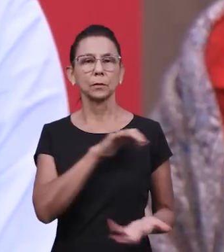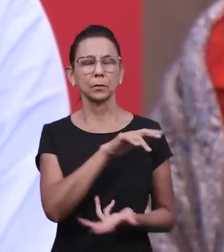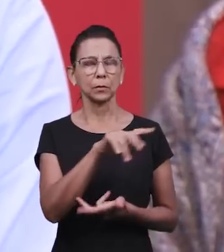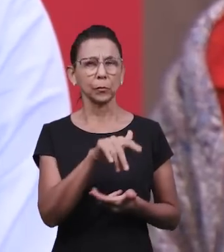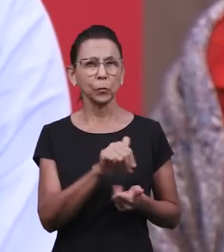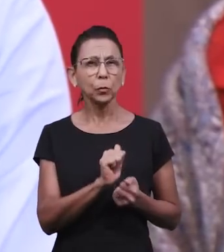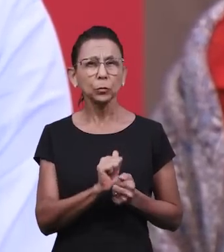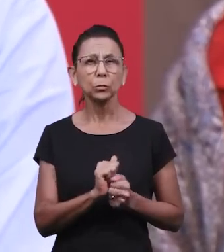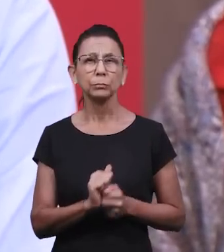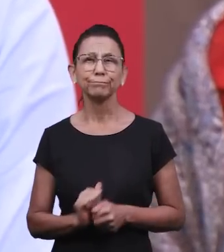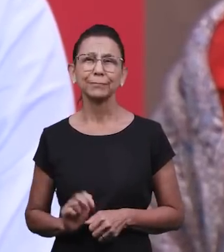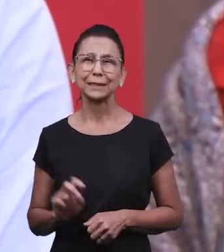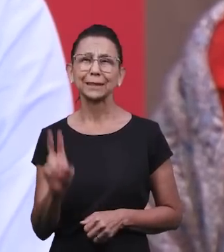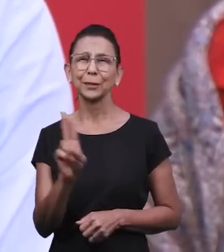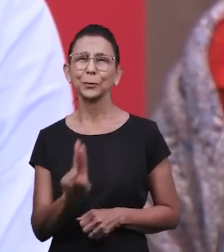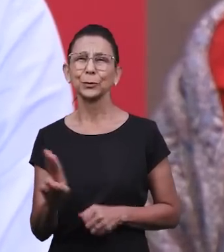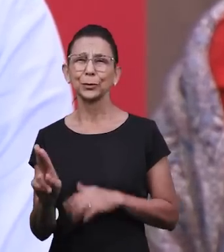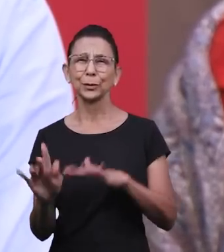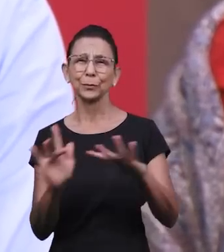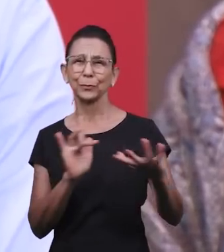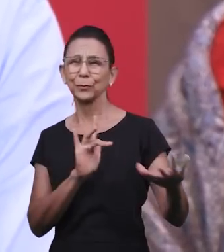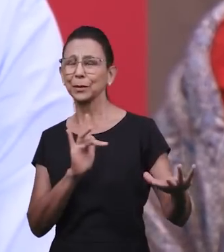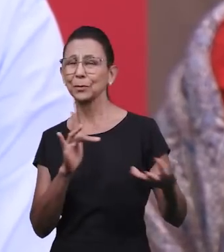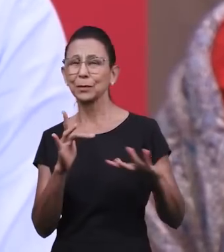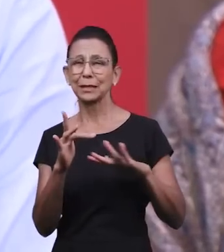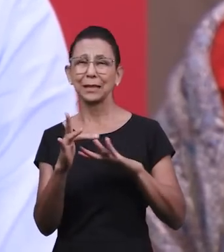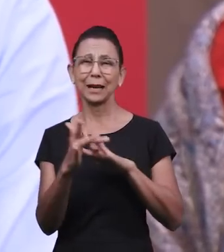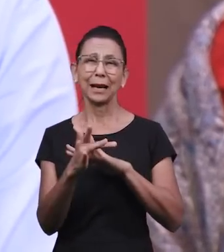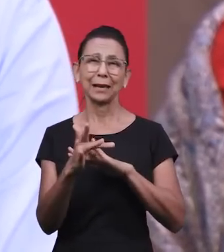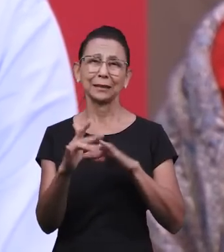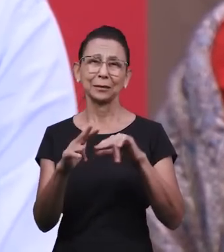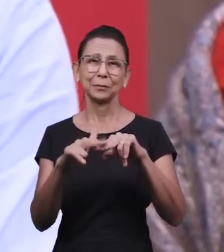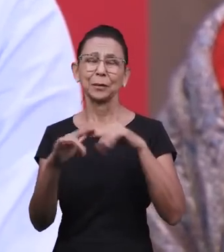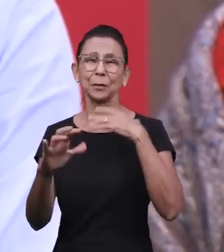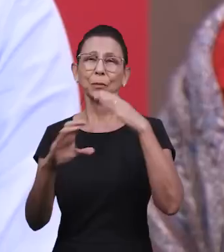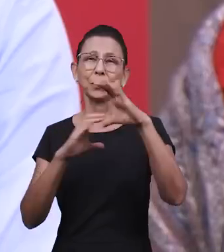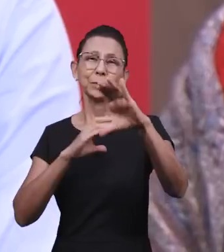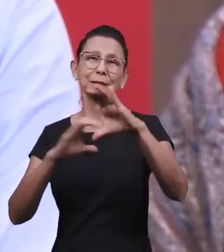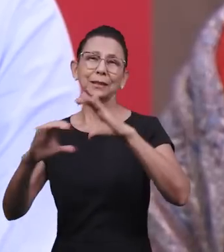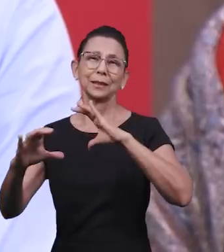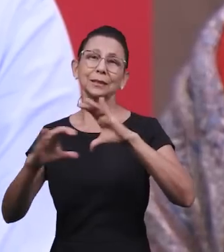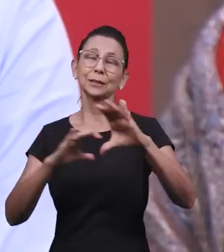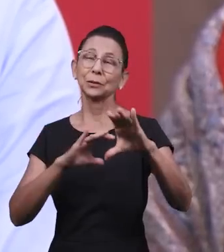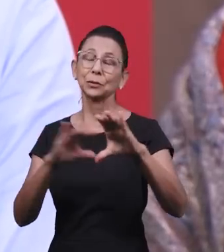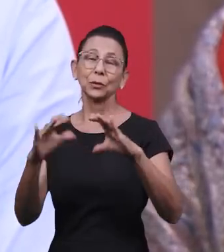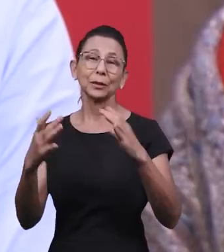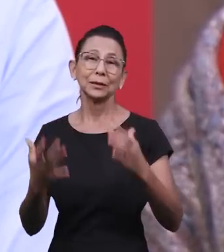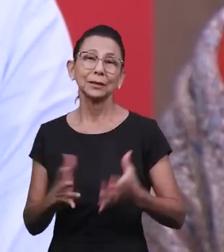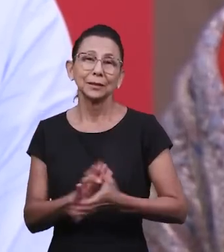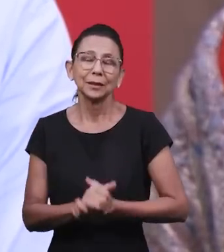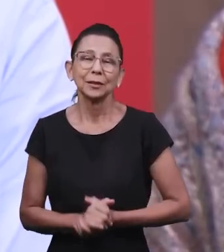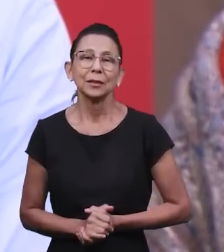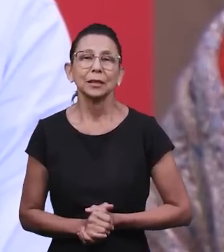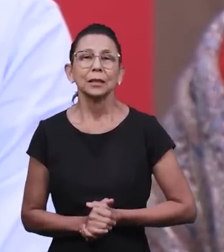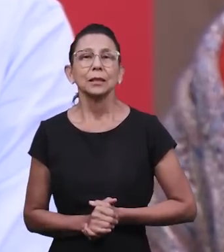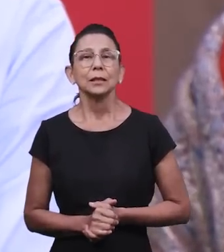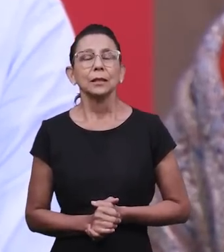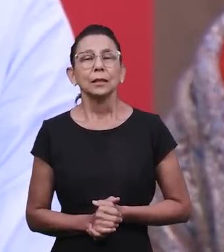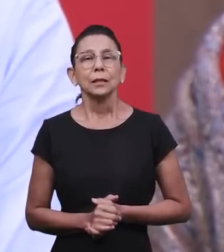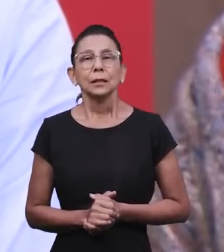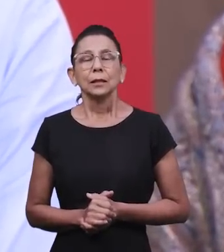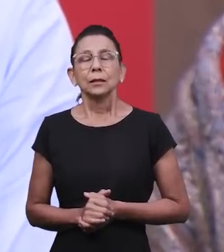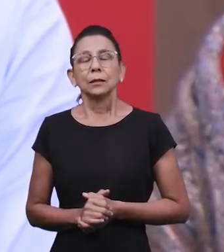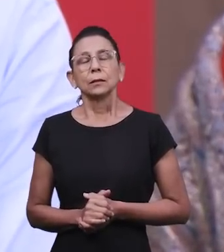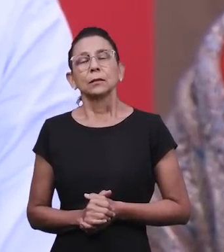sociais e dos meios de comunicação, de maneira que essas ferramentas elas são extensões das nossas vidas e também nós utilizamos